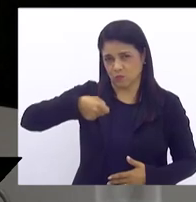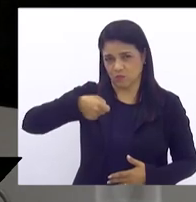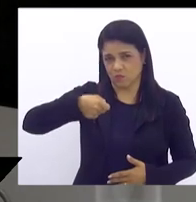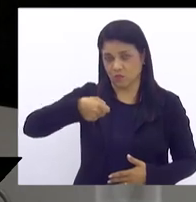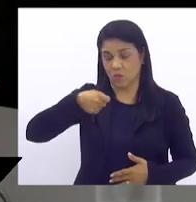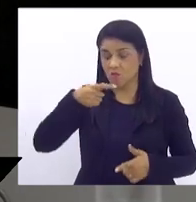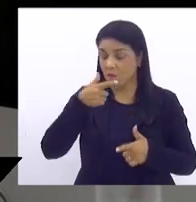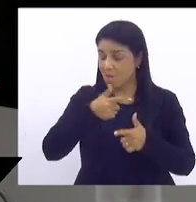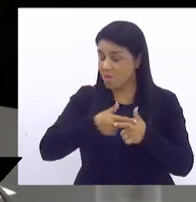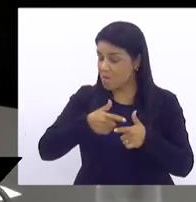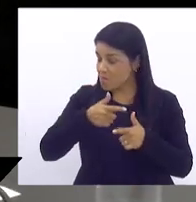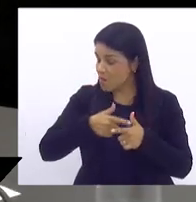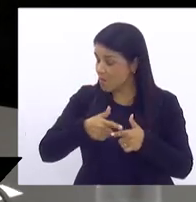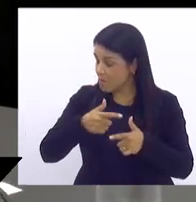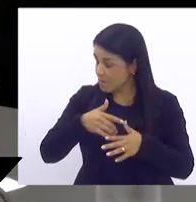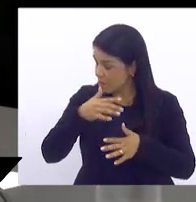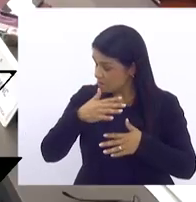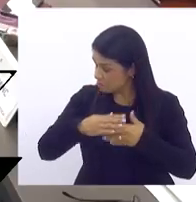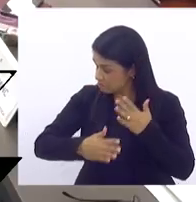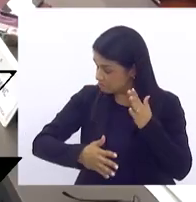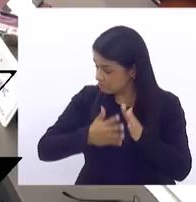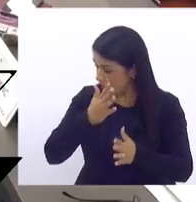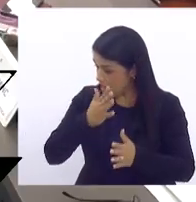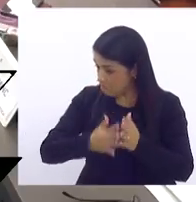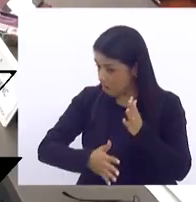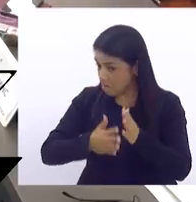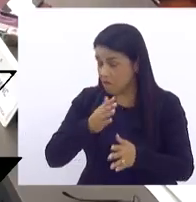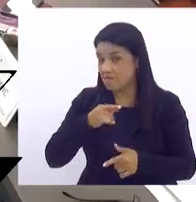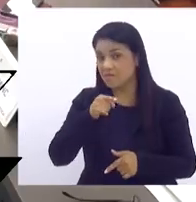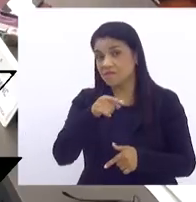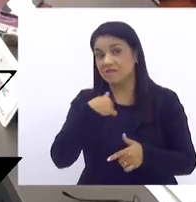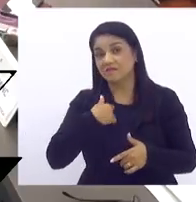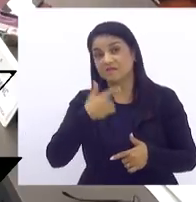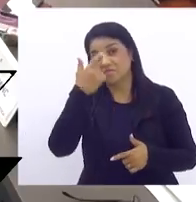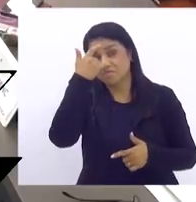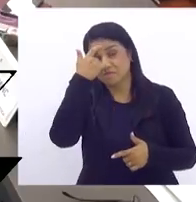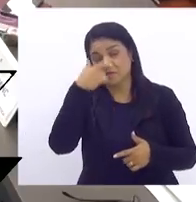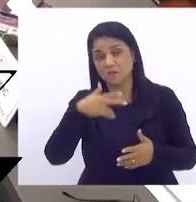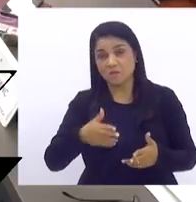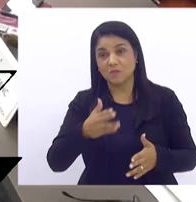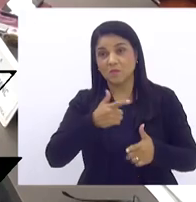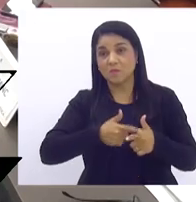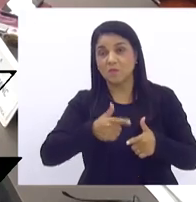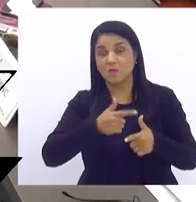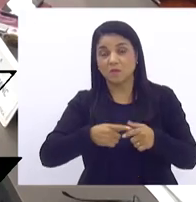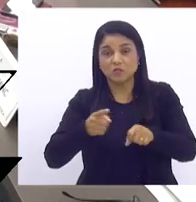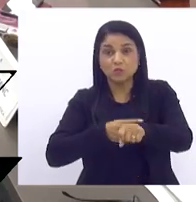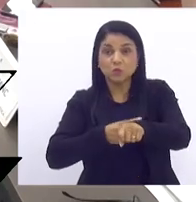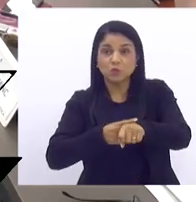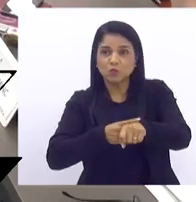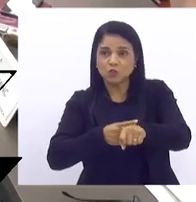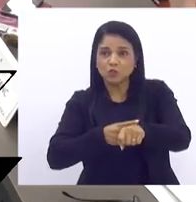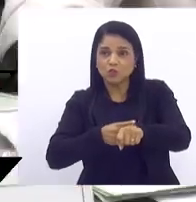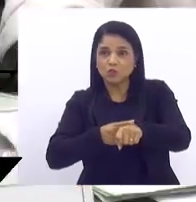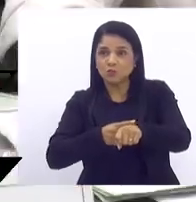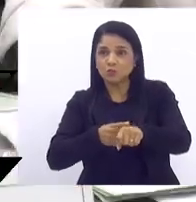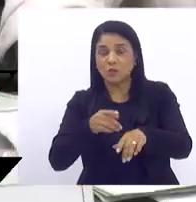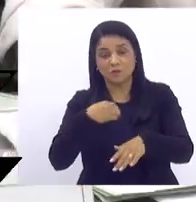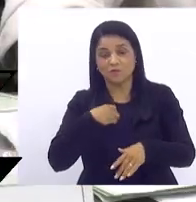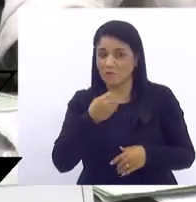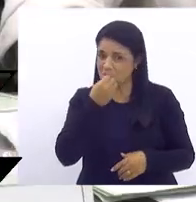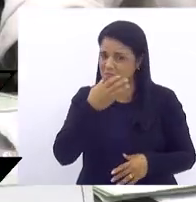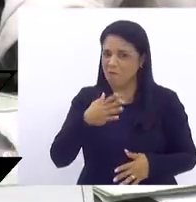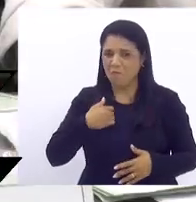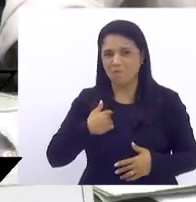enorme. Eu achei que Vossa Excelência tinha ficado problematizado com a questão do nudismo. Não, do nudismo fizeram meme foi... até maneiro